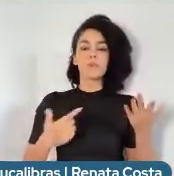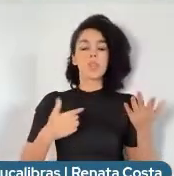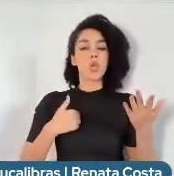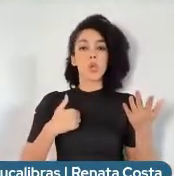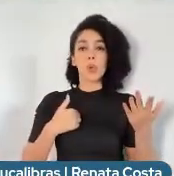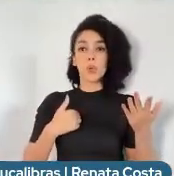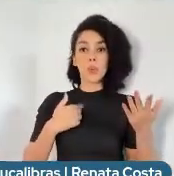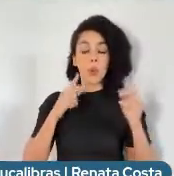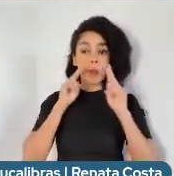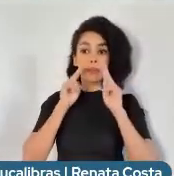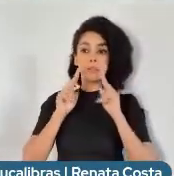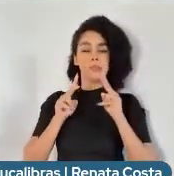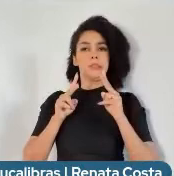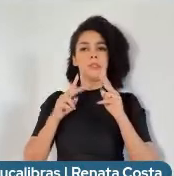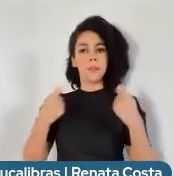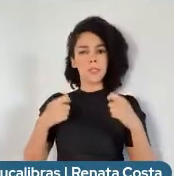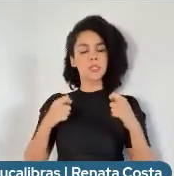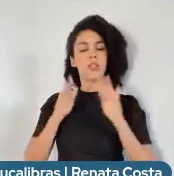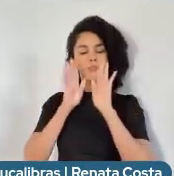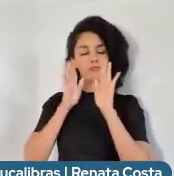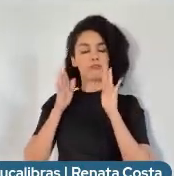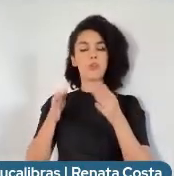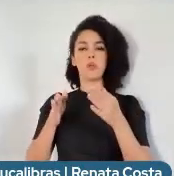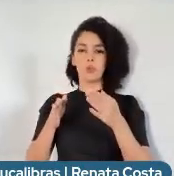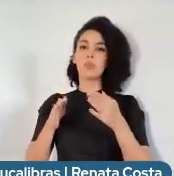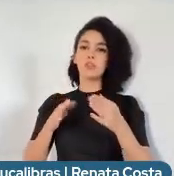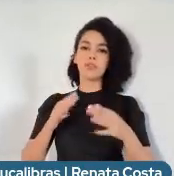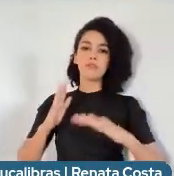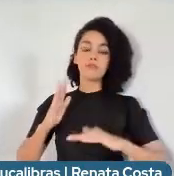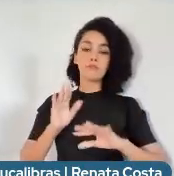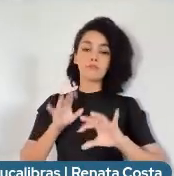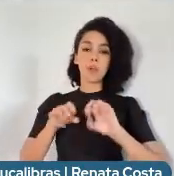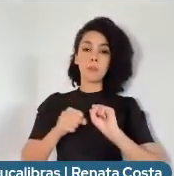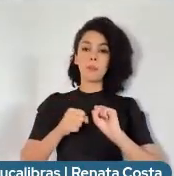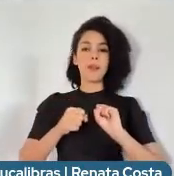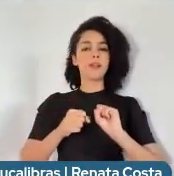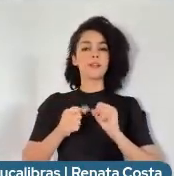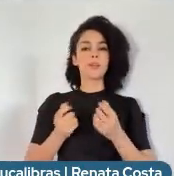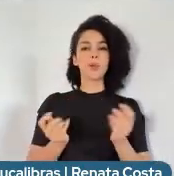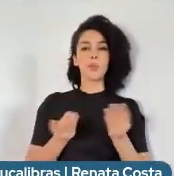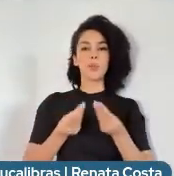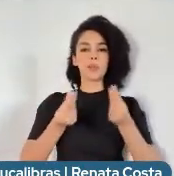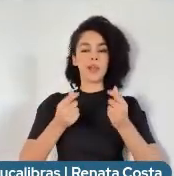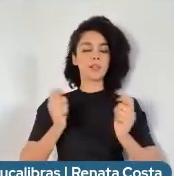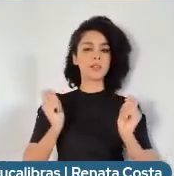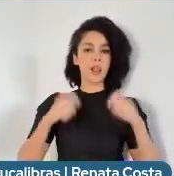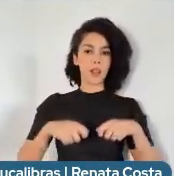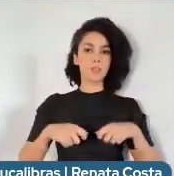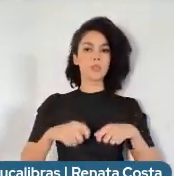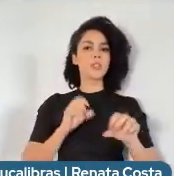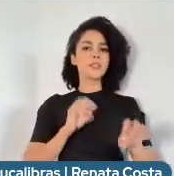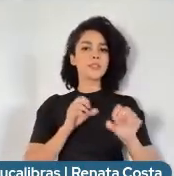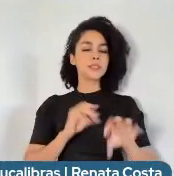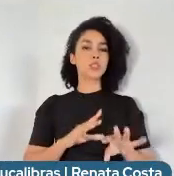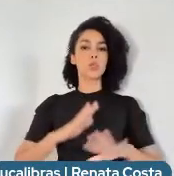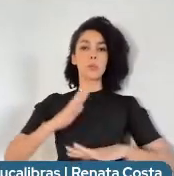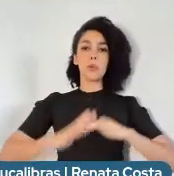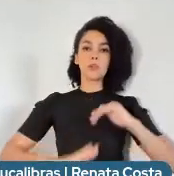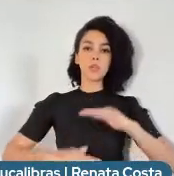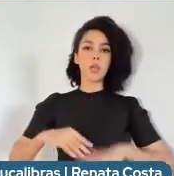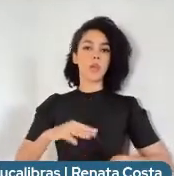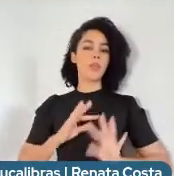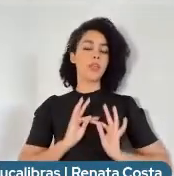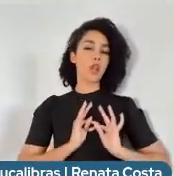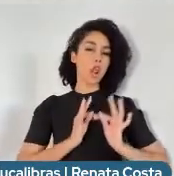grande foco de formação de talentos, né? A gente também falar de ensino profissional e tecnológico, a gente trazer